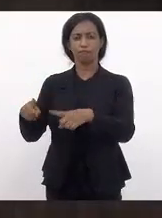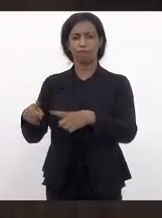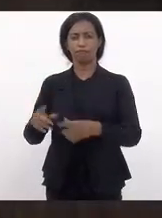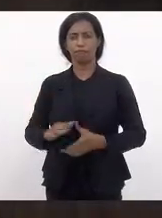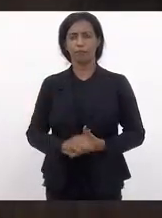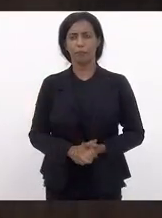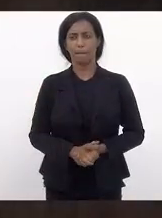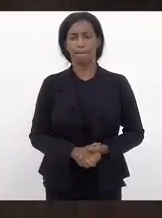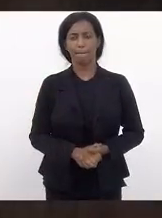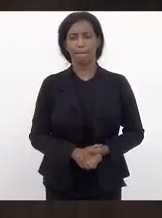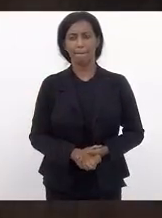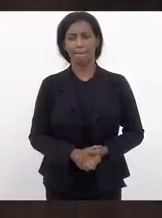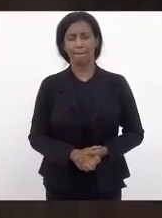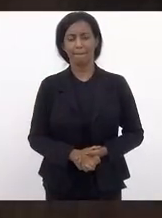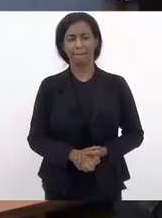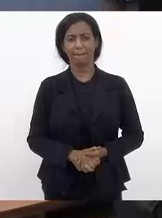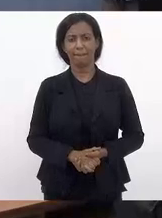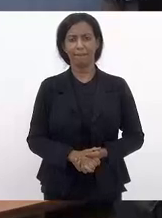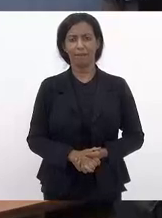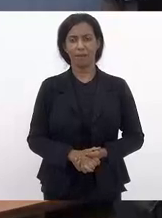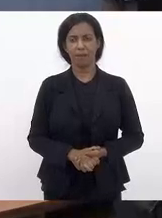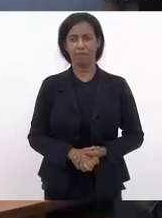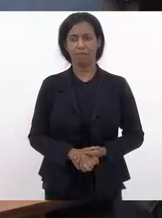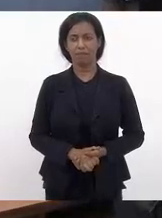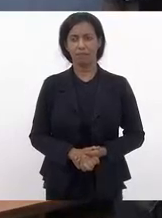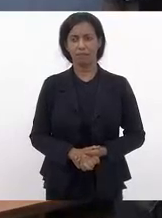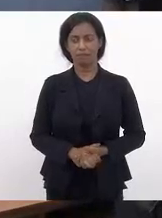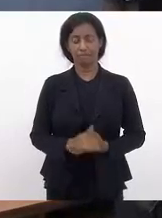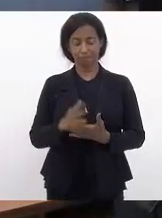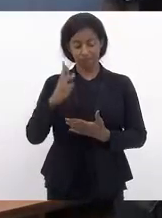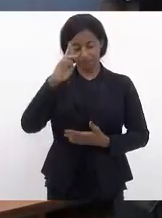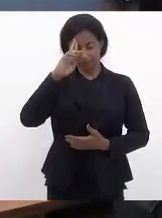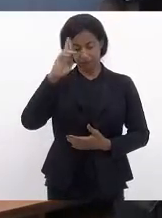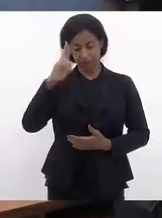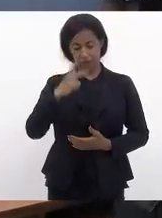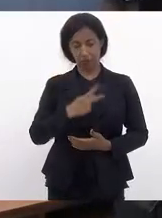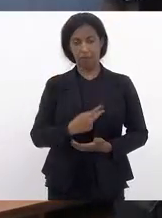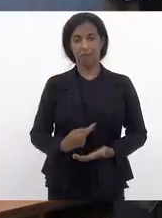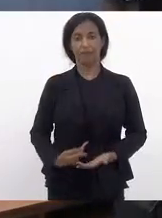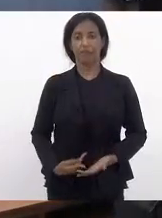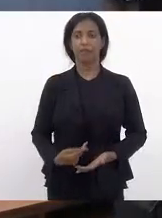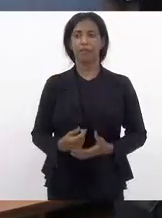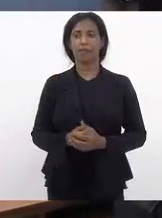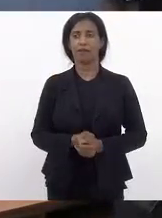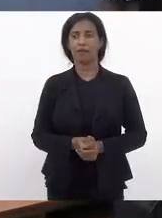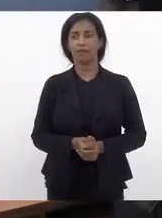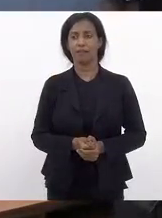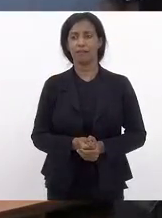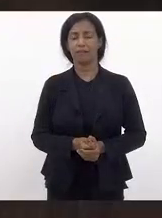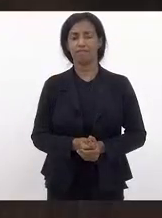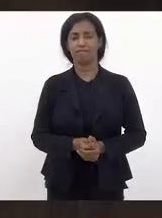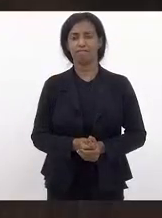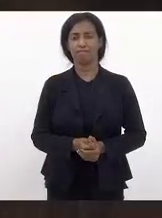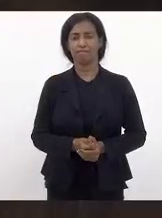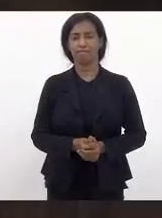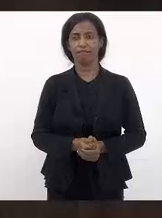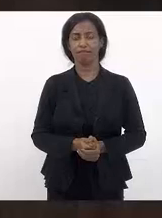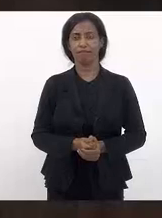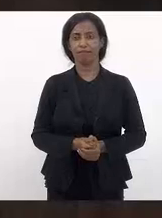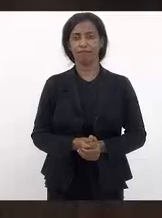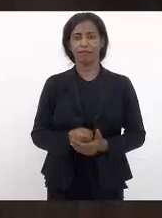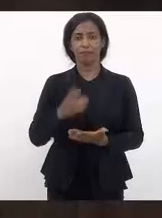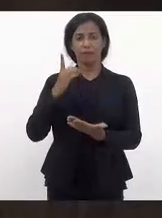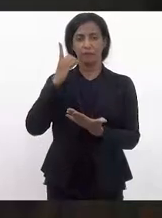E aí e chora Presidente e a que hora a presidente